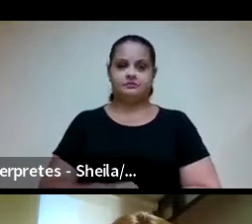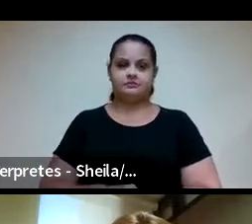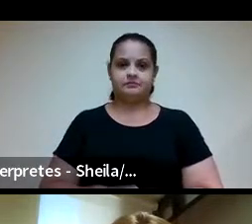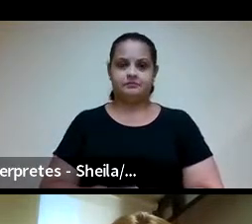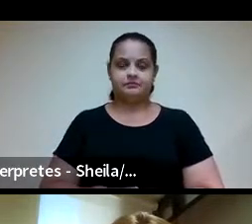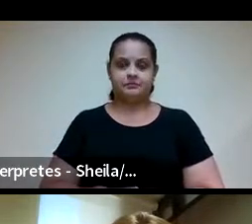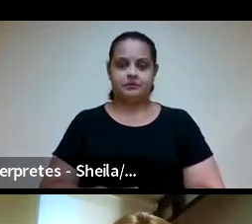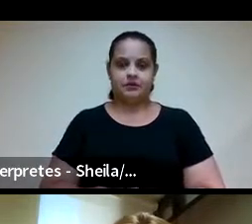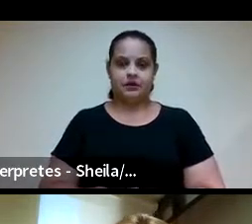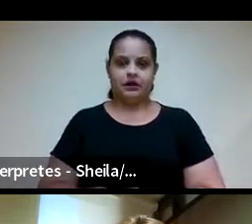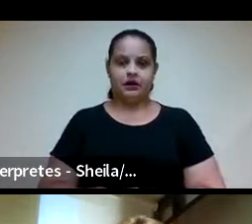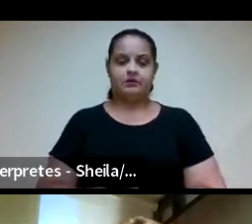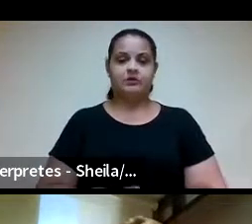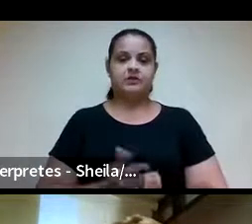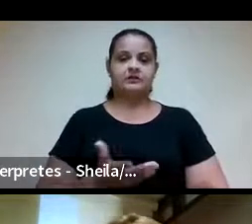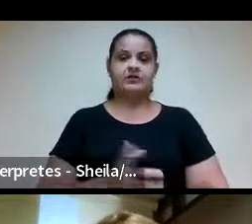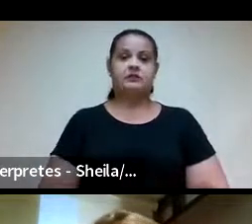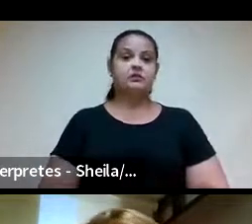57 e 144,